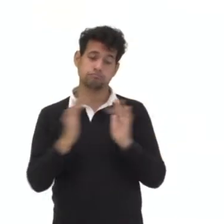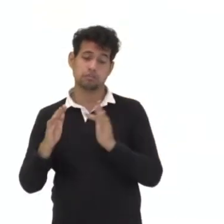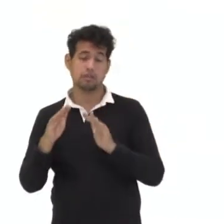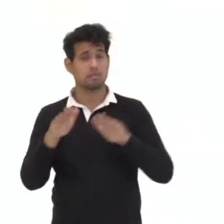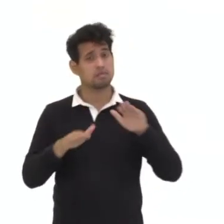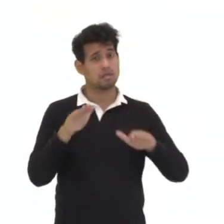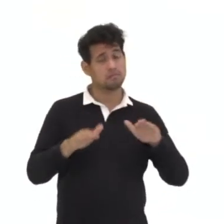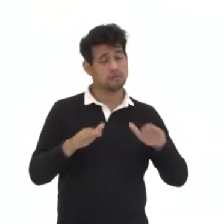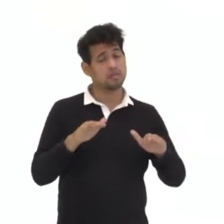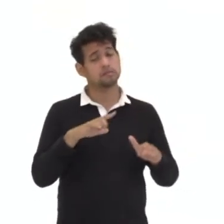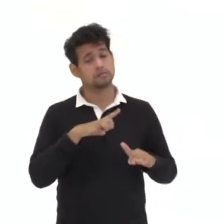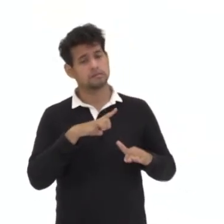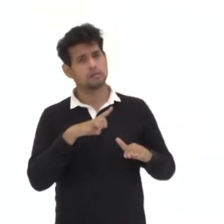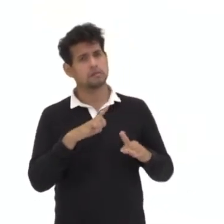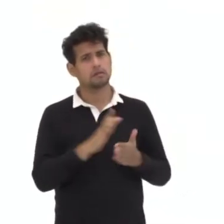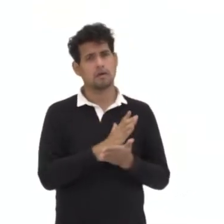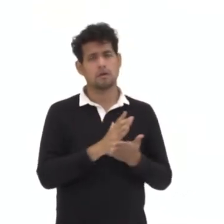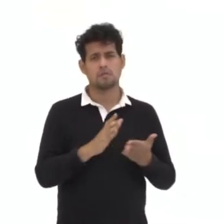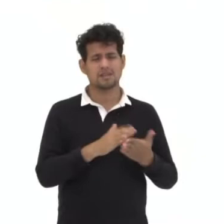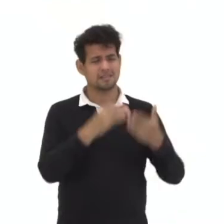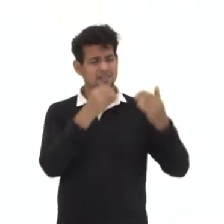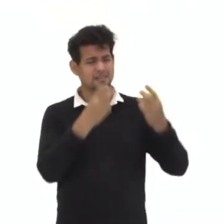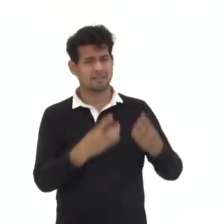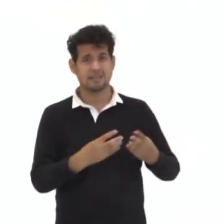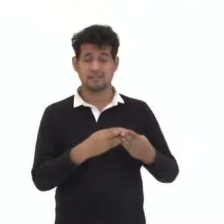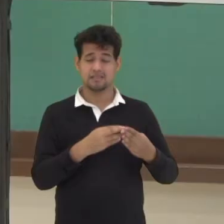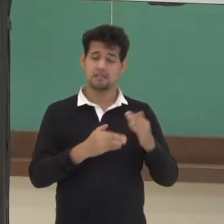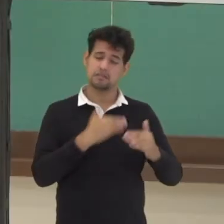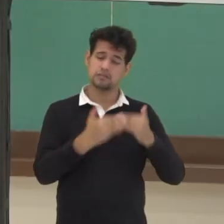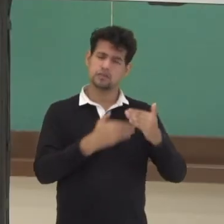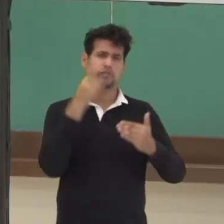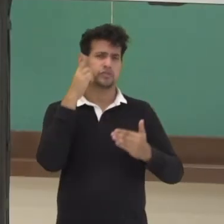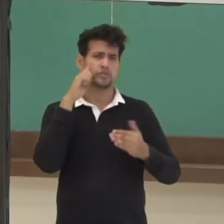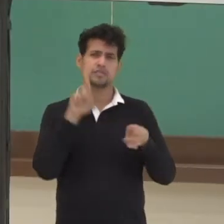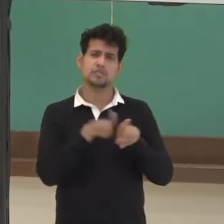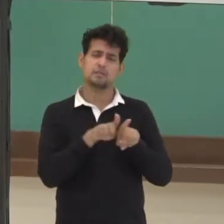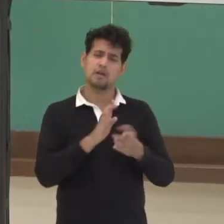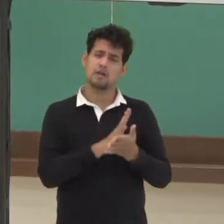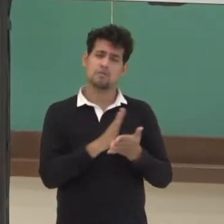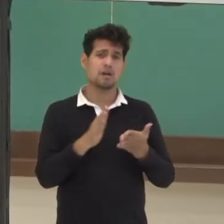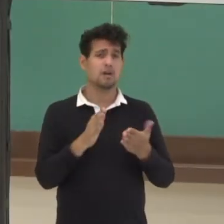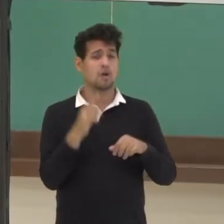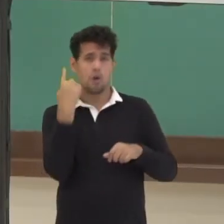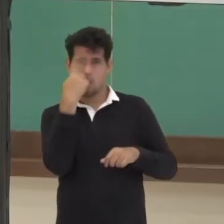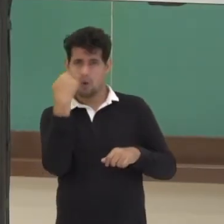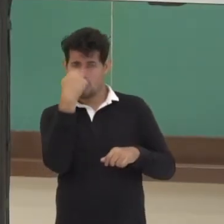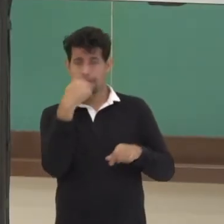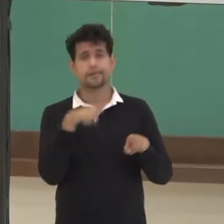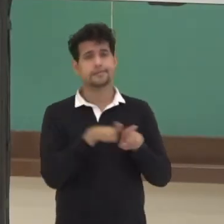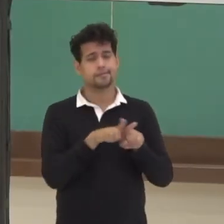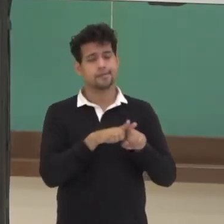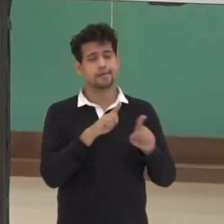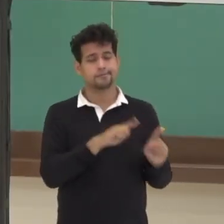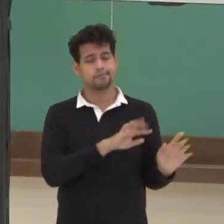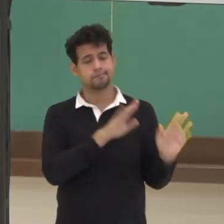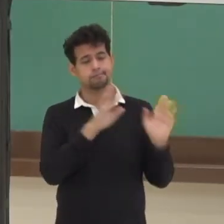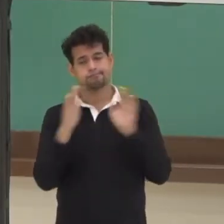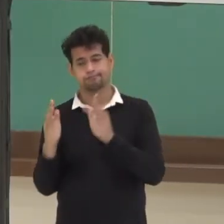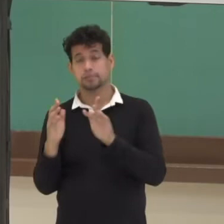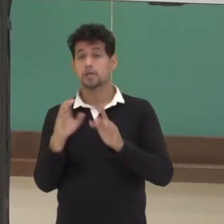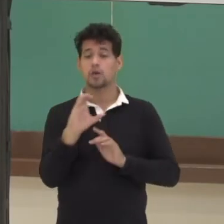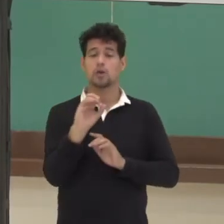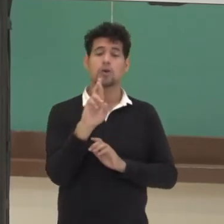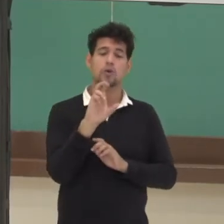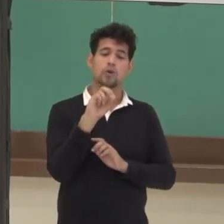se eu tenho algum relato do transcorrer do dia, alguma data, algumas horas, eu tenho cronológico,